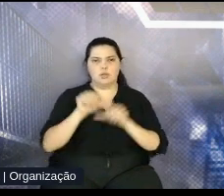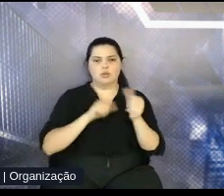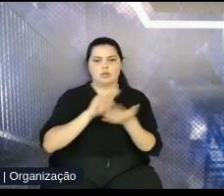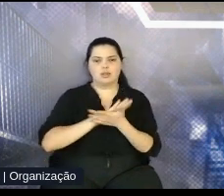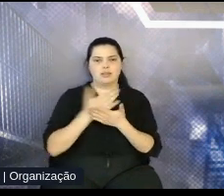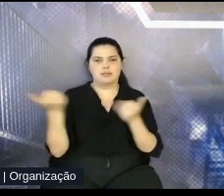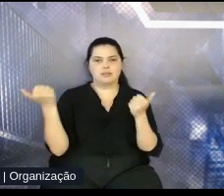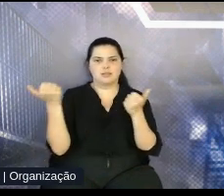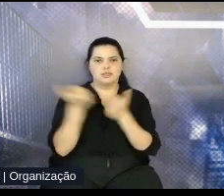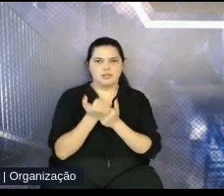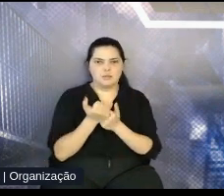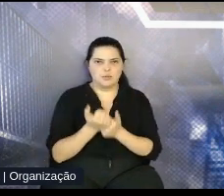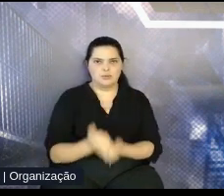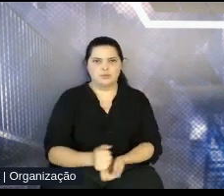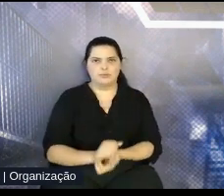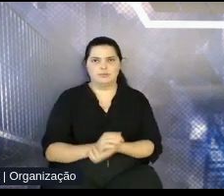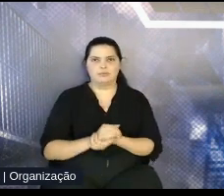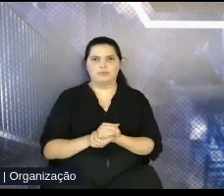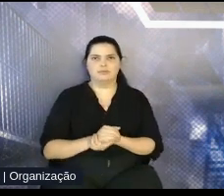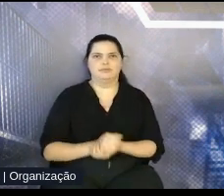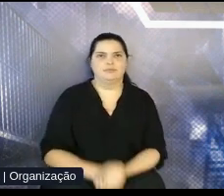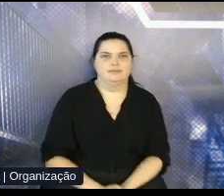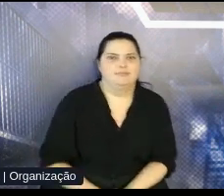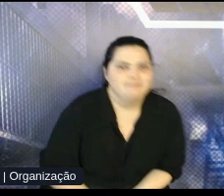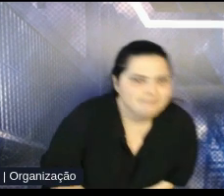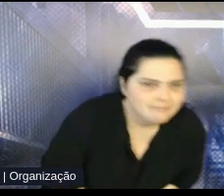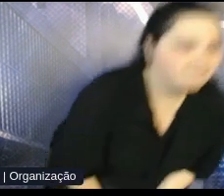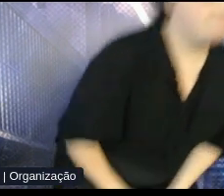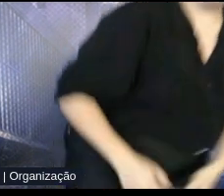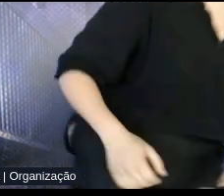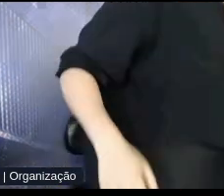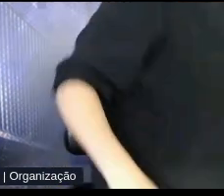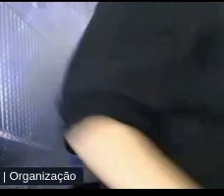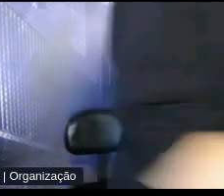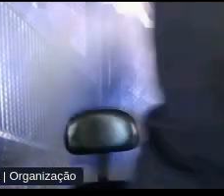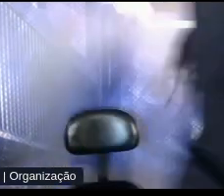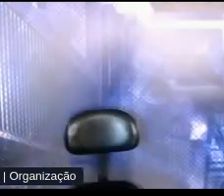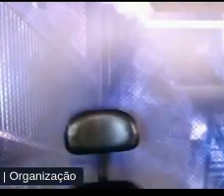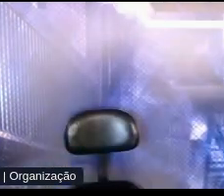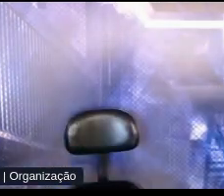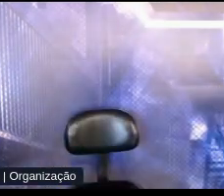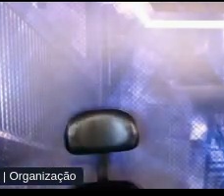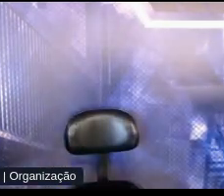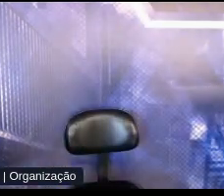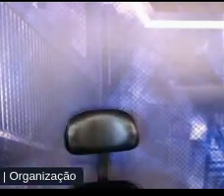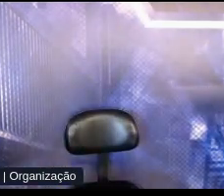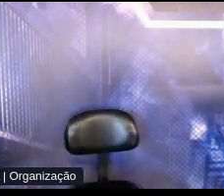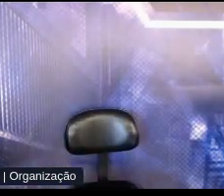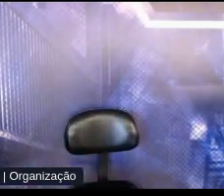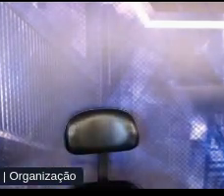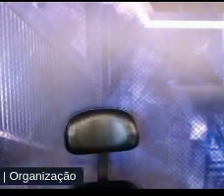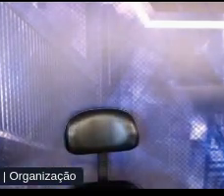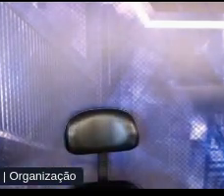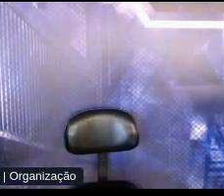Então, como é que a gente vem investigando, como é que a gente vem tentando mudar esse jogo aí na ZUP? E aí eu digo para vocês,